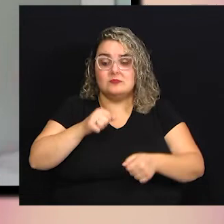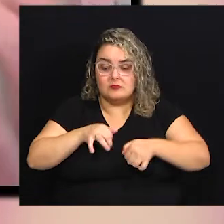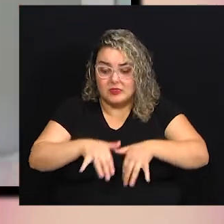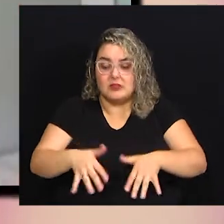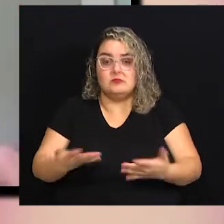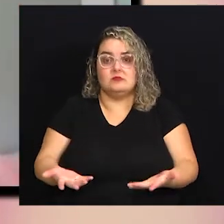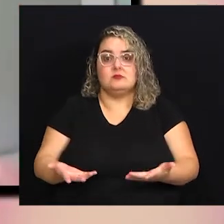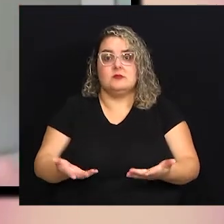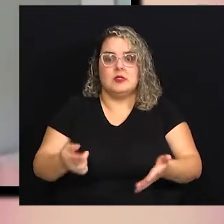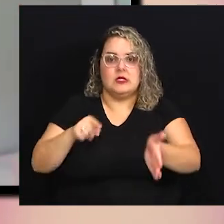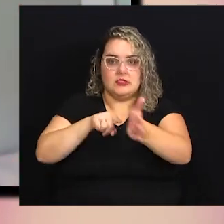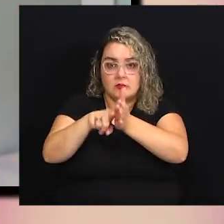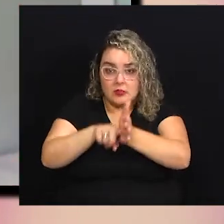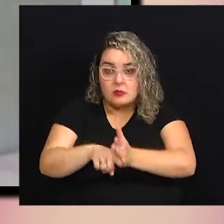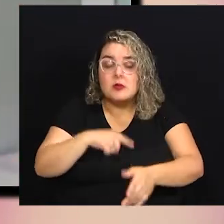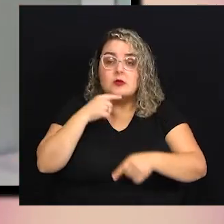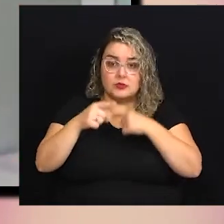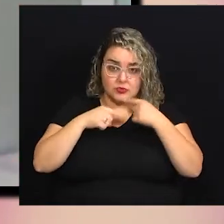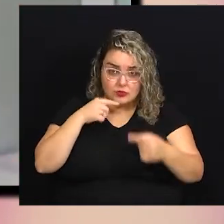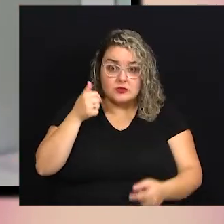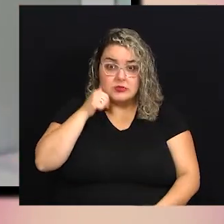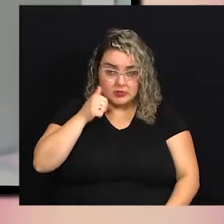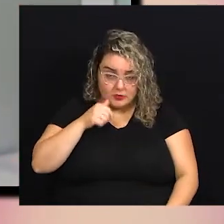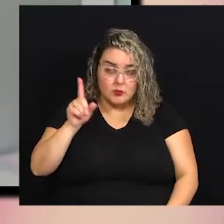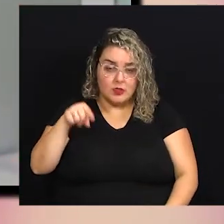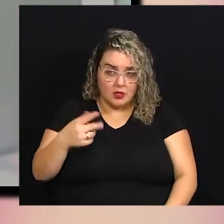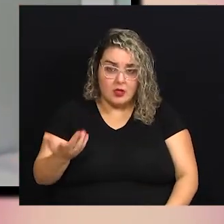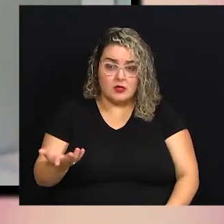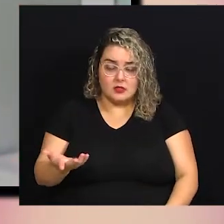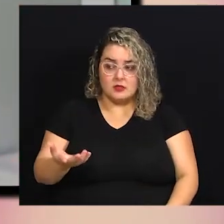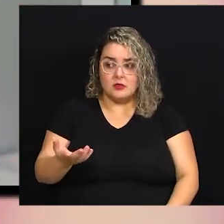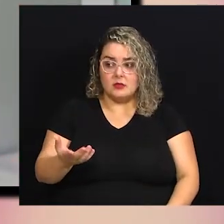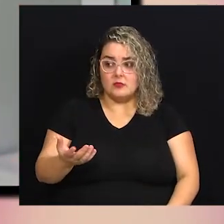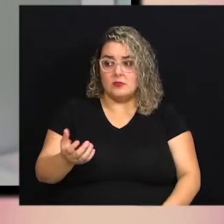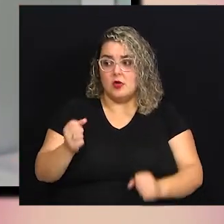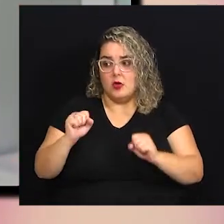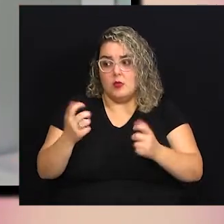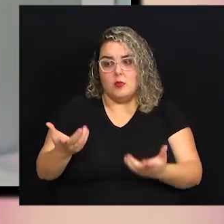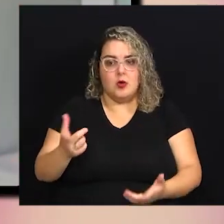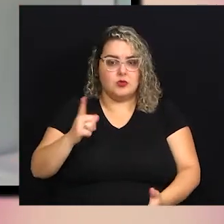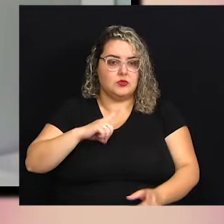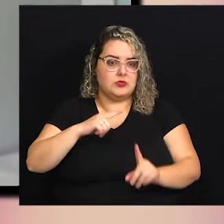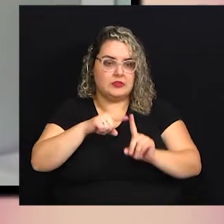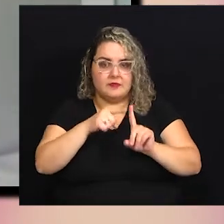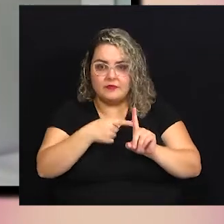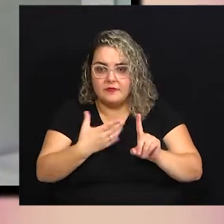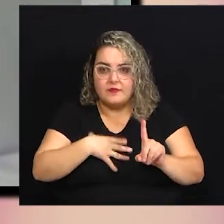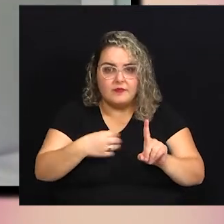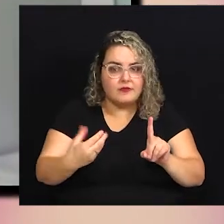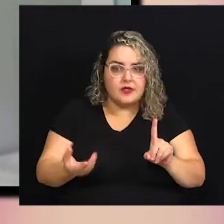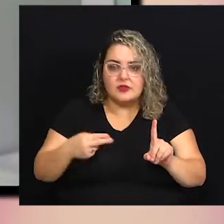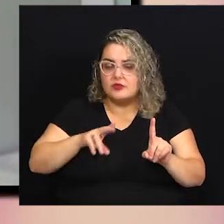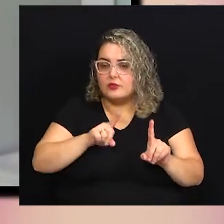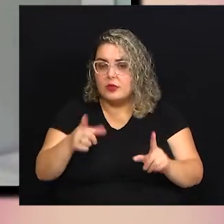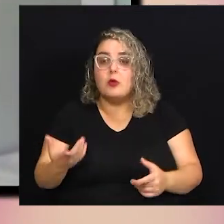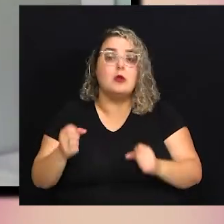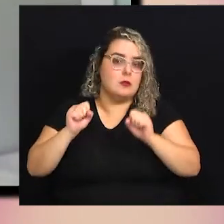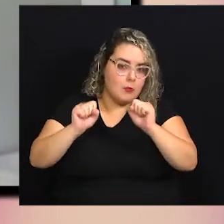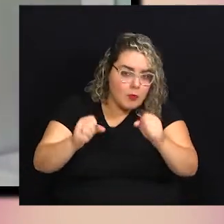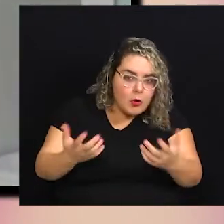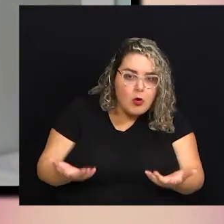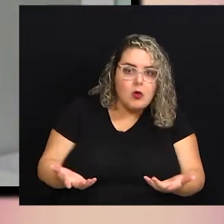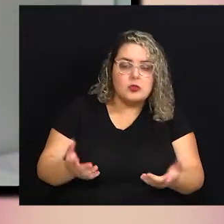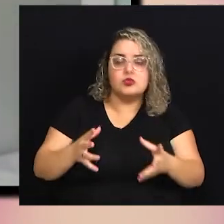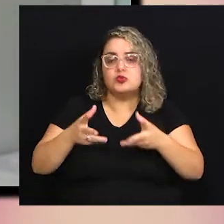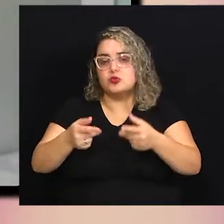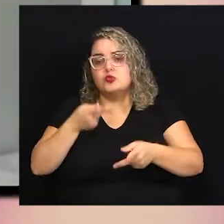isso? Essas perguntas que você está me fazendo são as dúvidas das mulheres, né? Eu posso ter filhos ou não? Então, sim, pode.